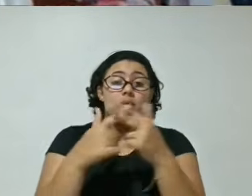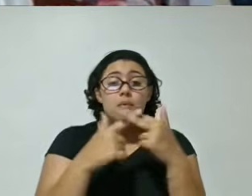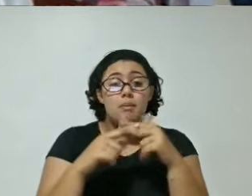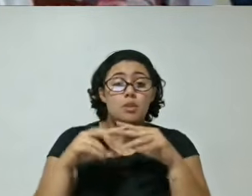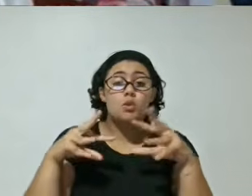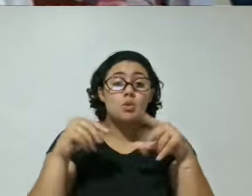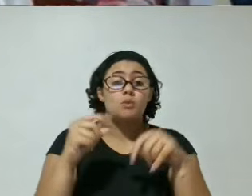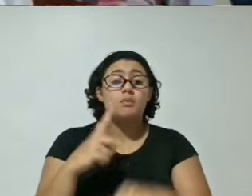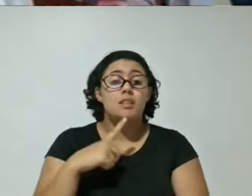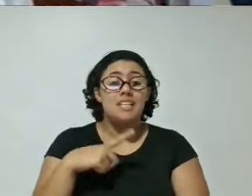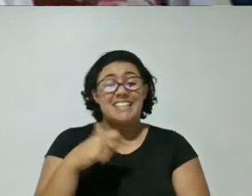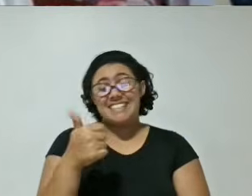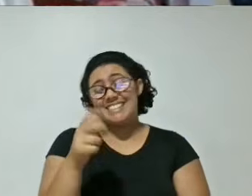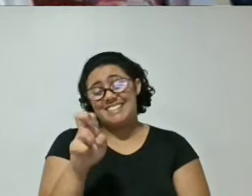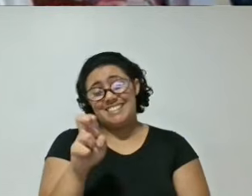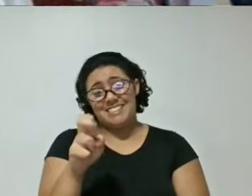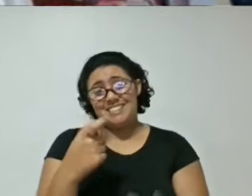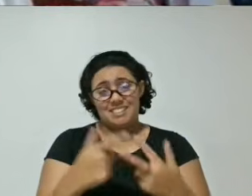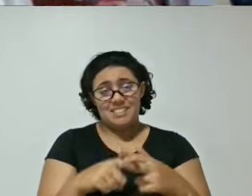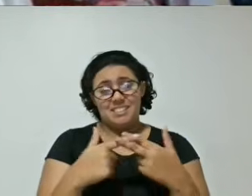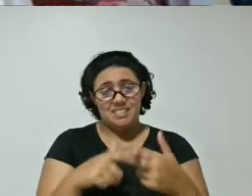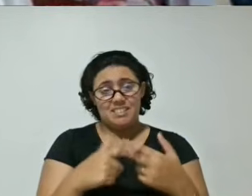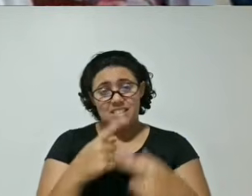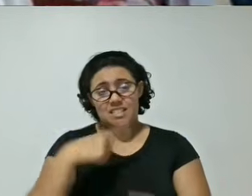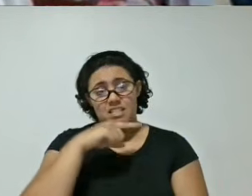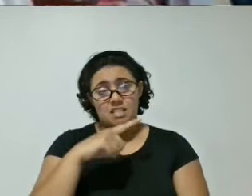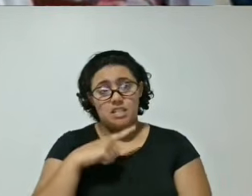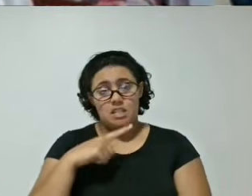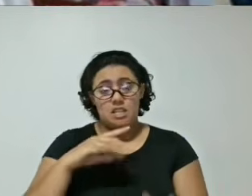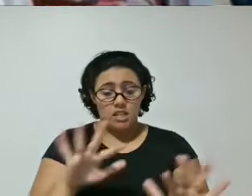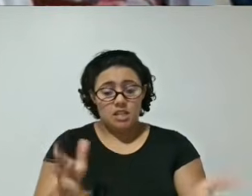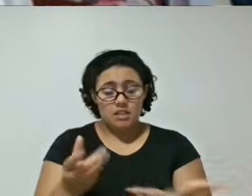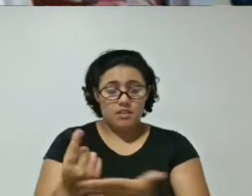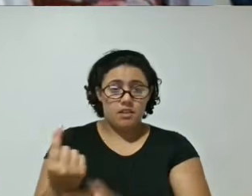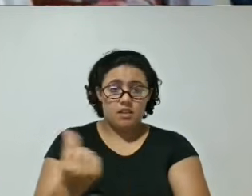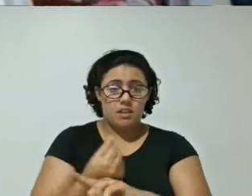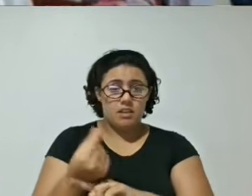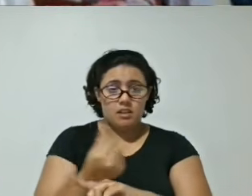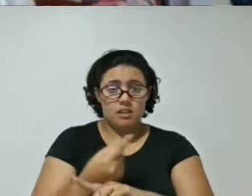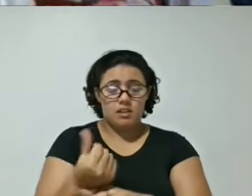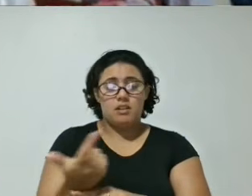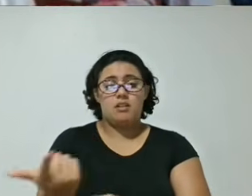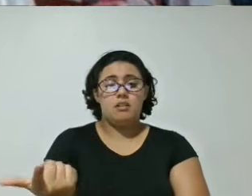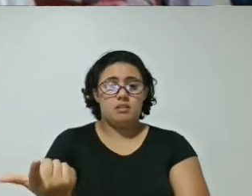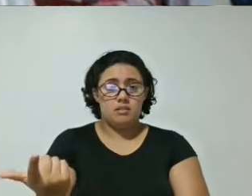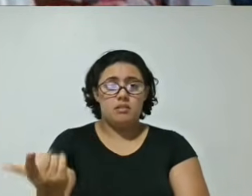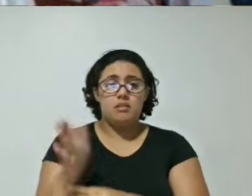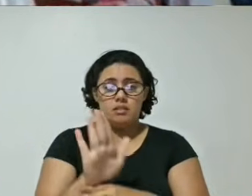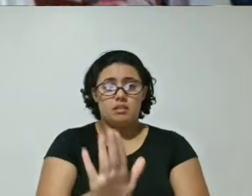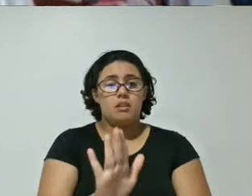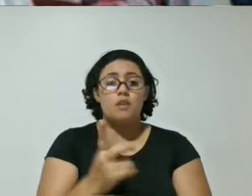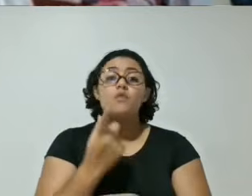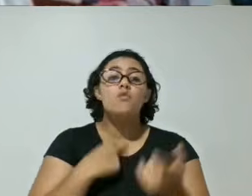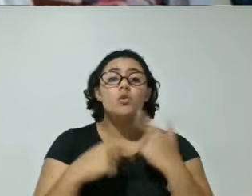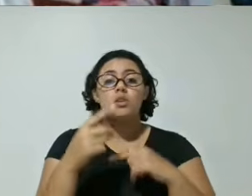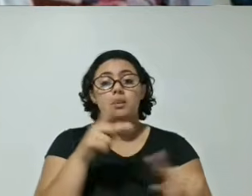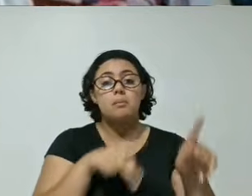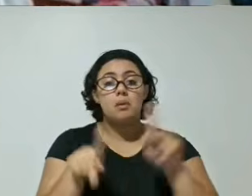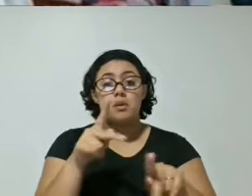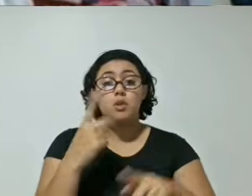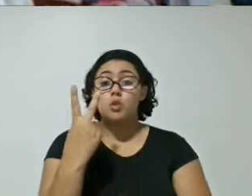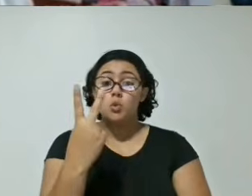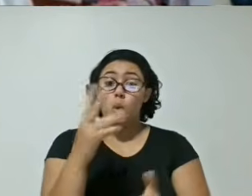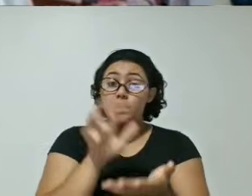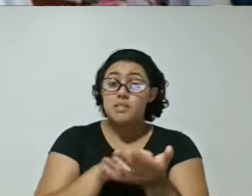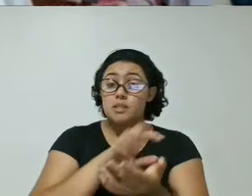15 equipamentos que são levantados pelo orçamento participativo, pela vontade popular. Apenas 2 centros culturais foram